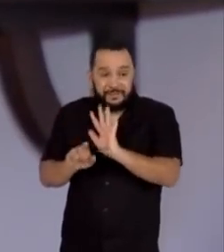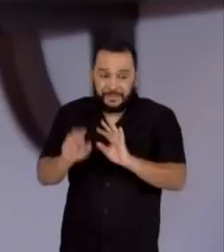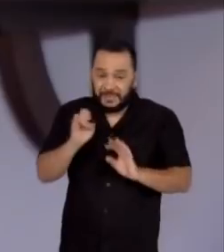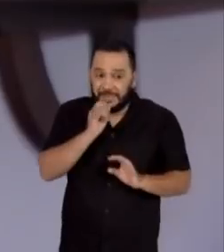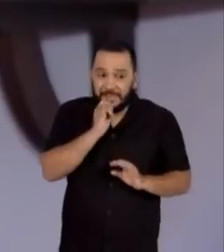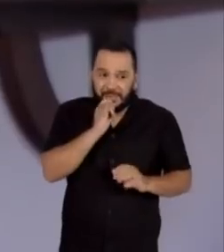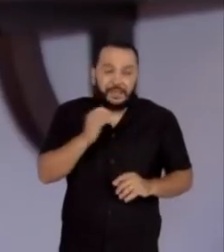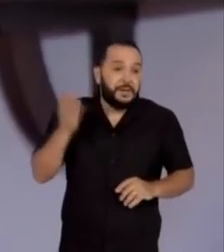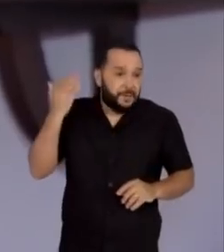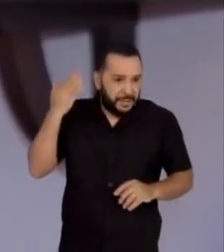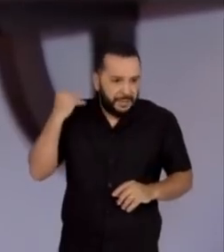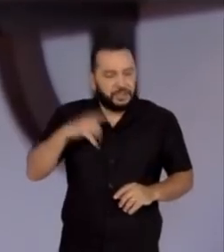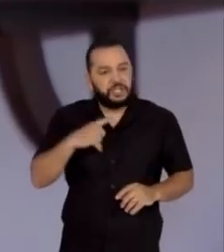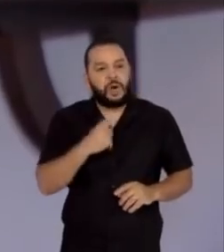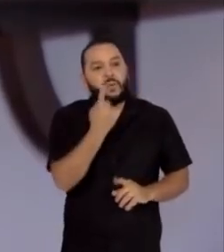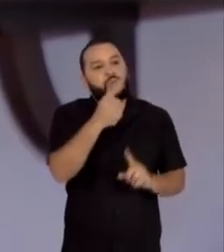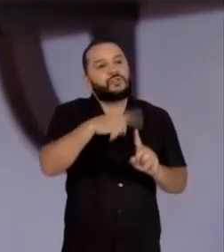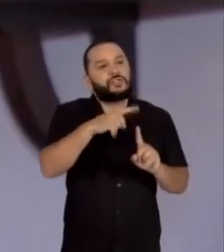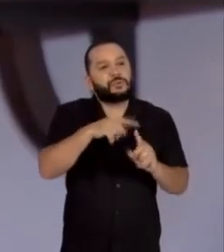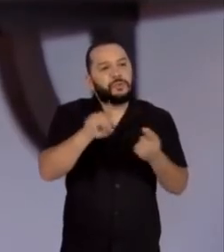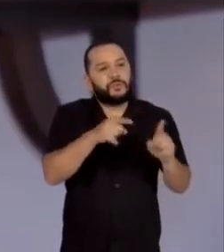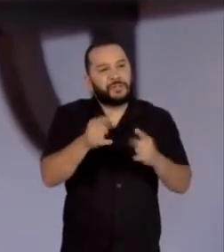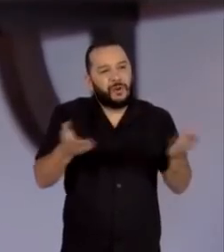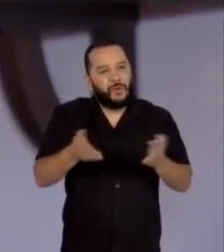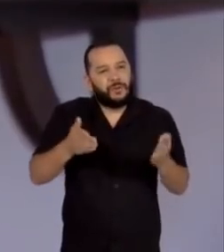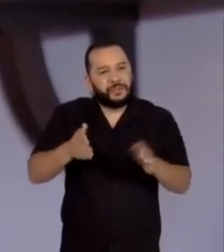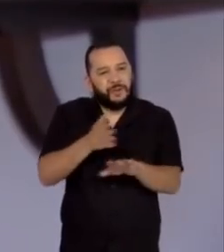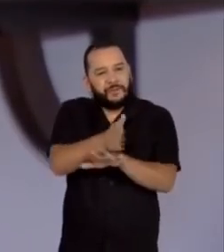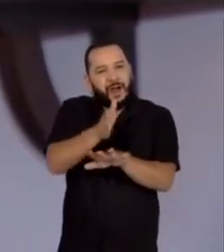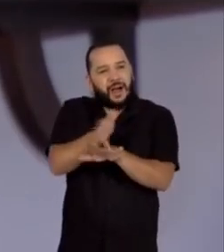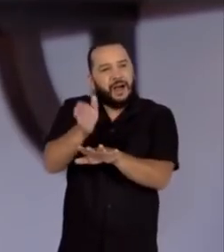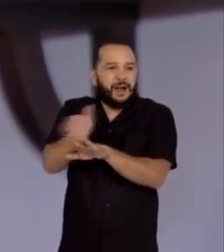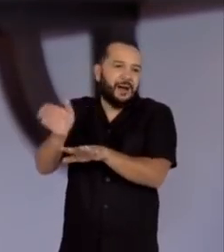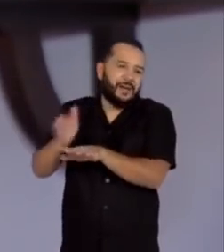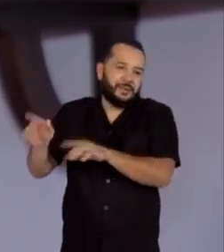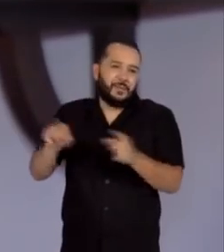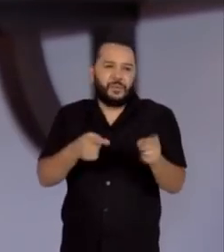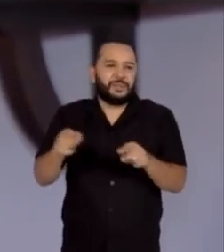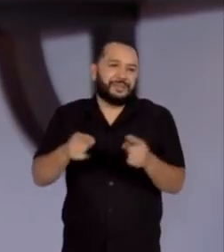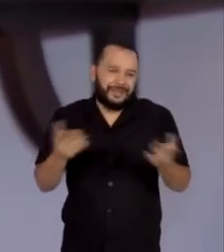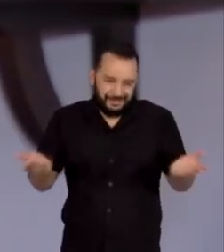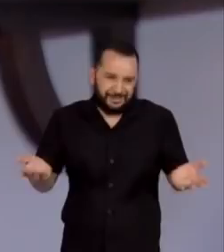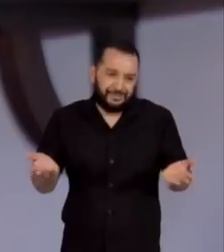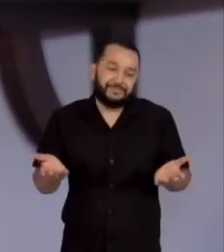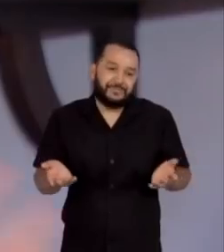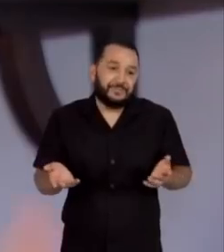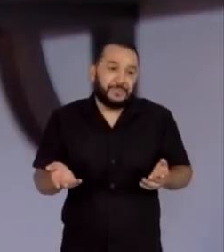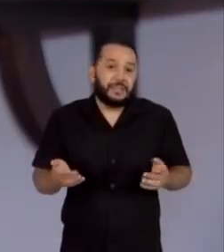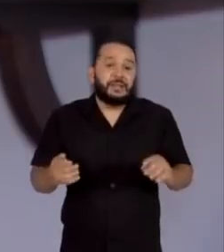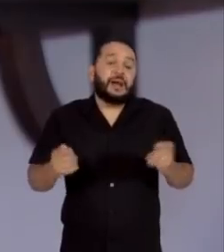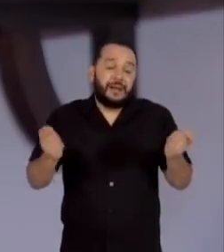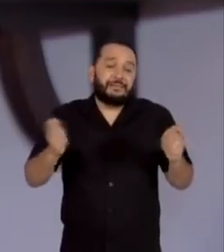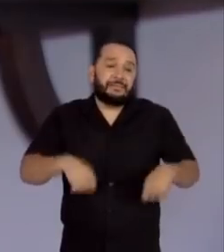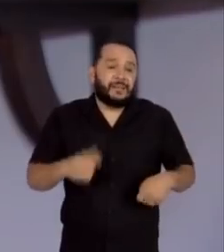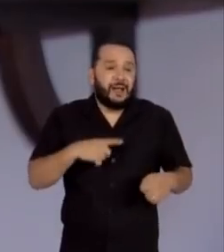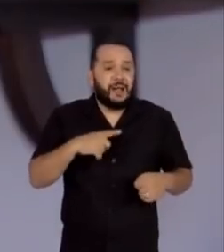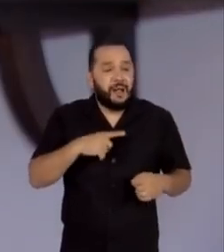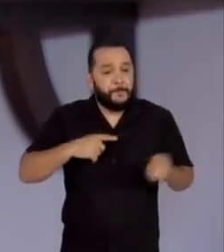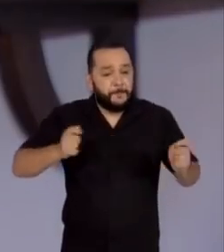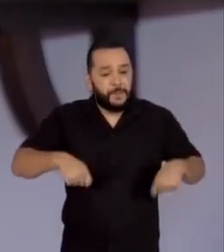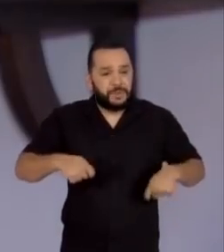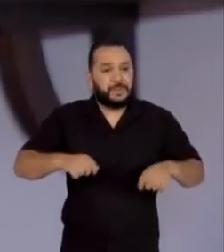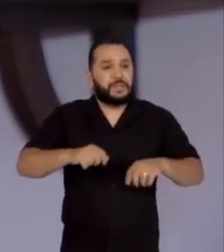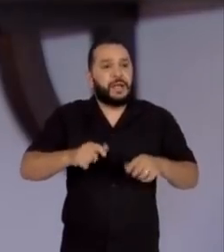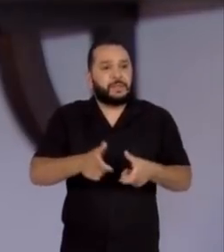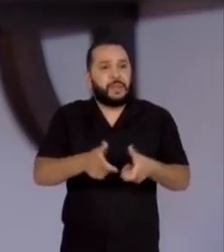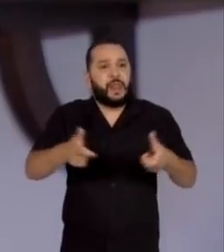eu só tinha acesso a um tipo de música, hoje eu tenho acesso a vários tipos de música. Isso, de certa forma, acaba ampliando as minhas possibilidades